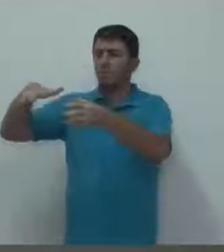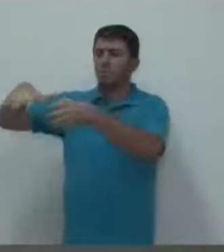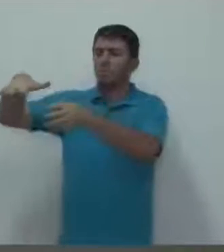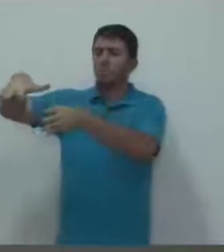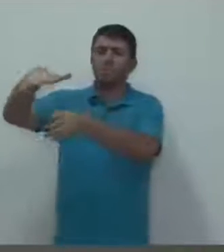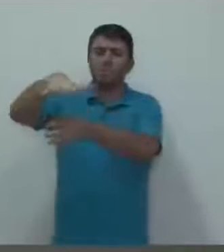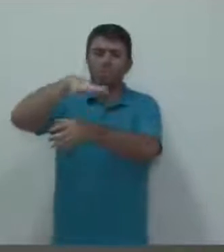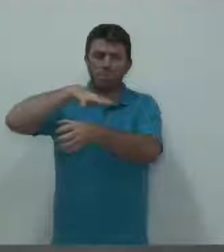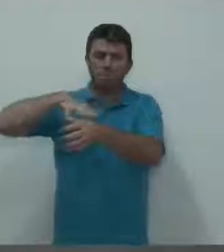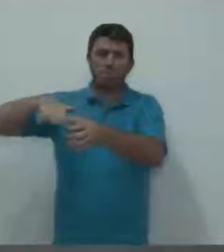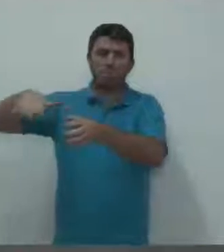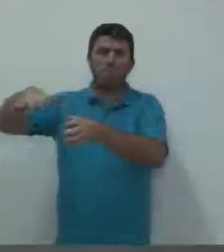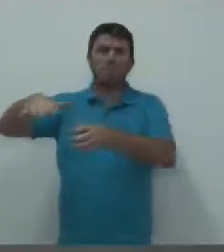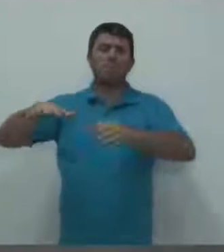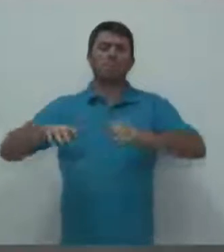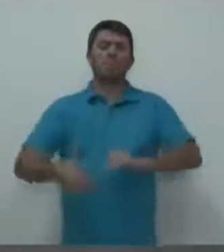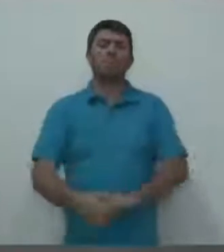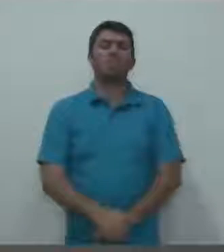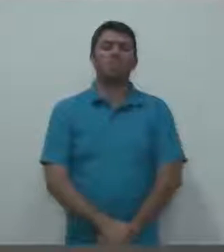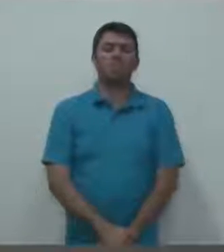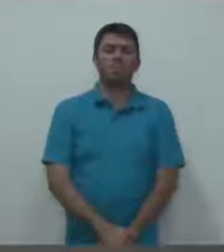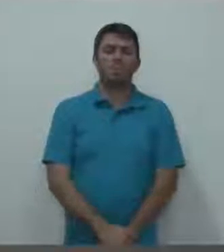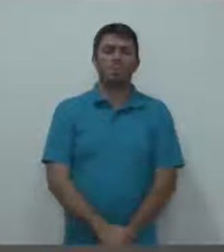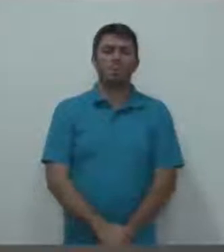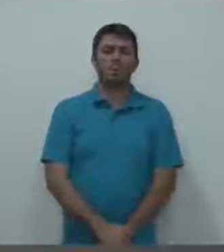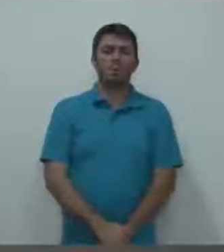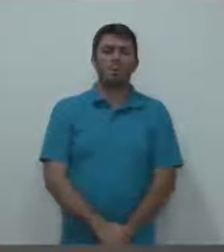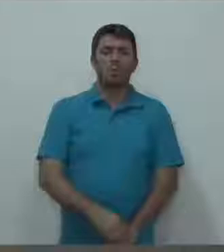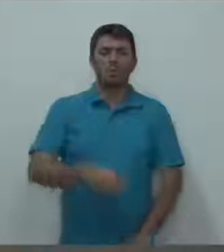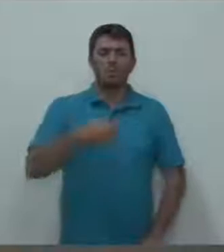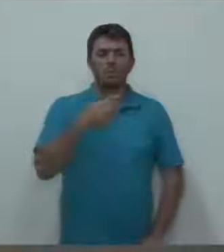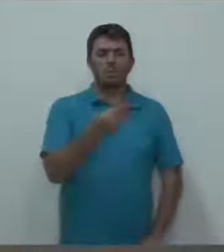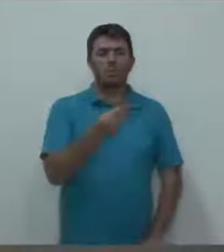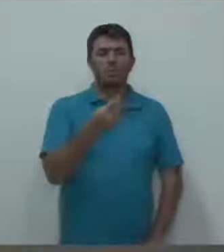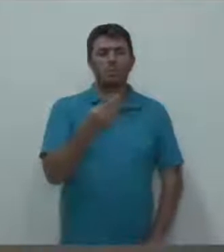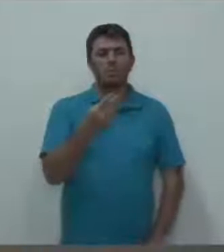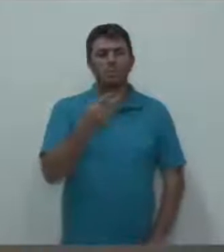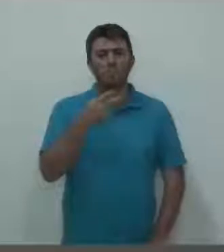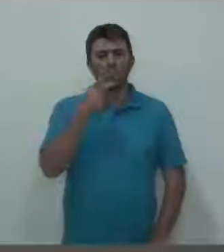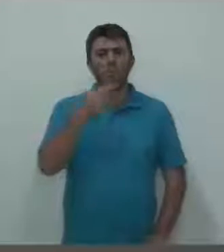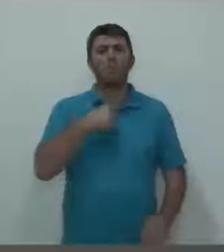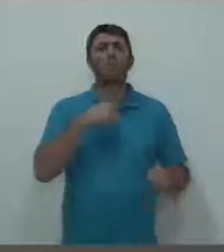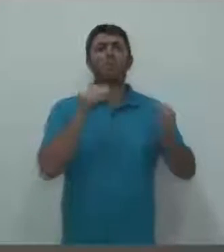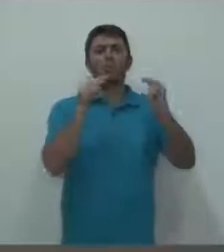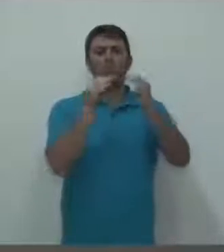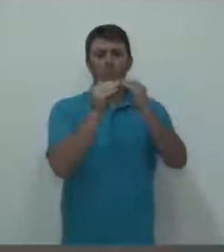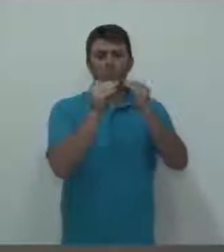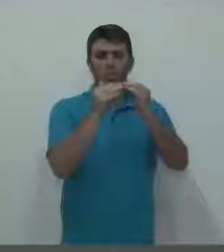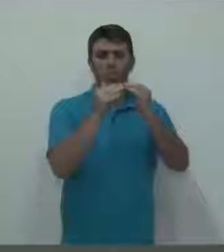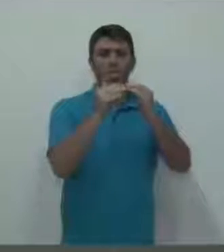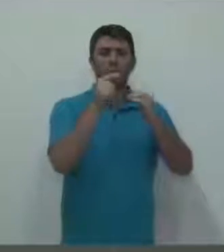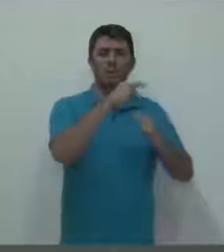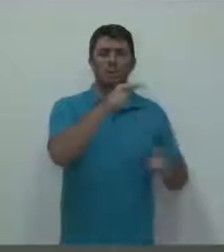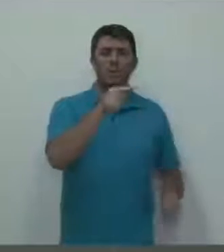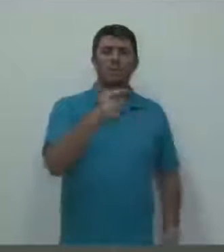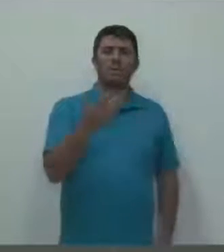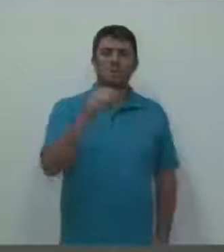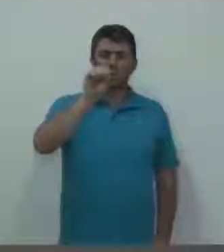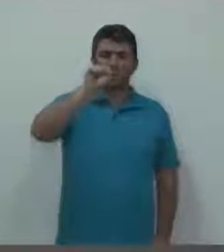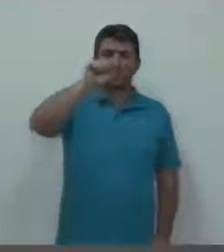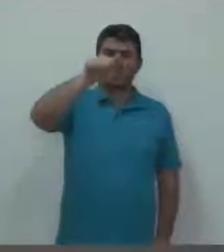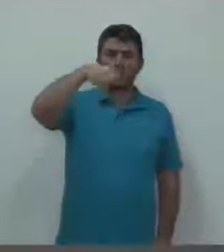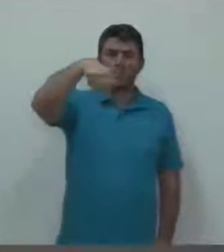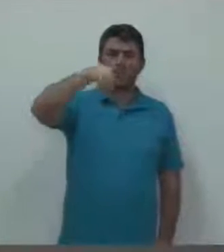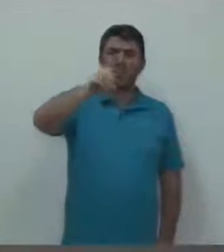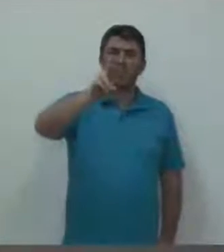ocupado. Bom, mas você, no final, até colocou, e eu me dirijo diretamente a você, porque nós concordamos, eu falei, Sandro, eu vou falar até para você, porque você usou uma